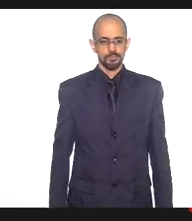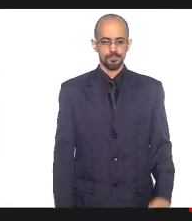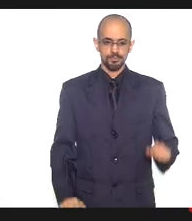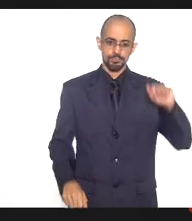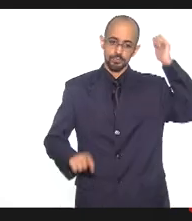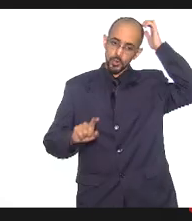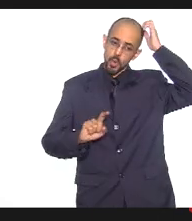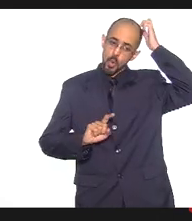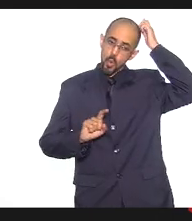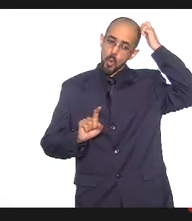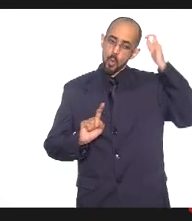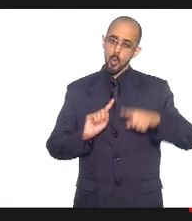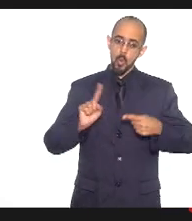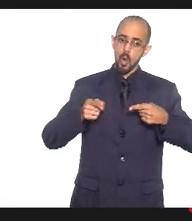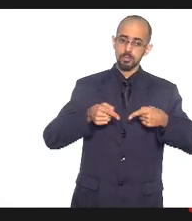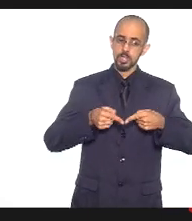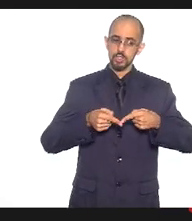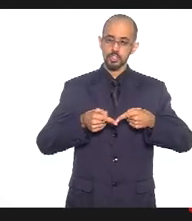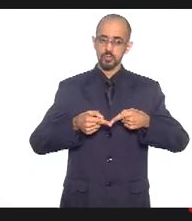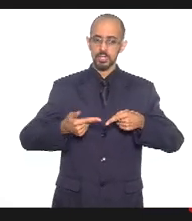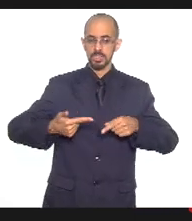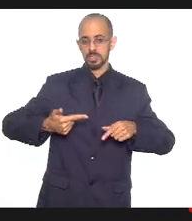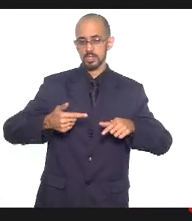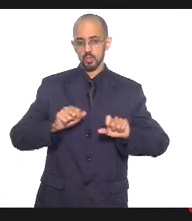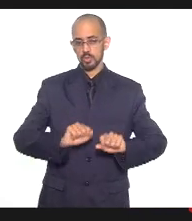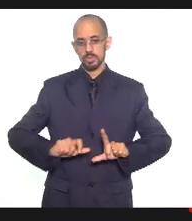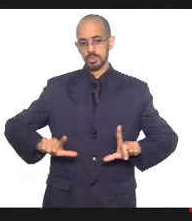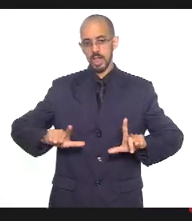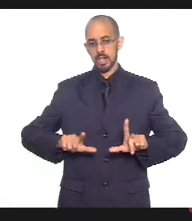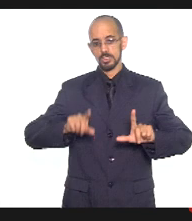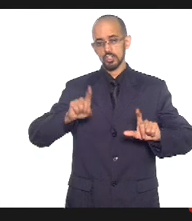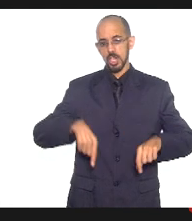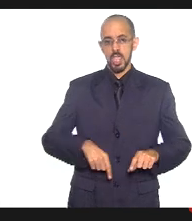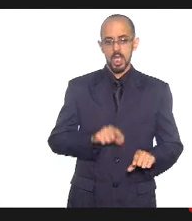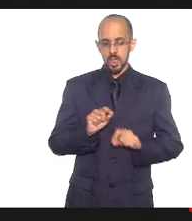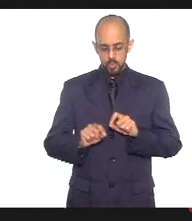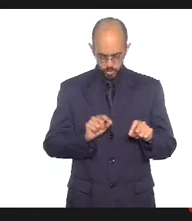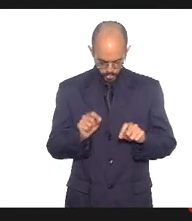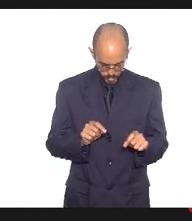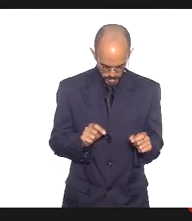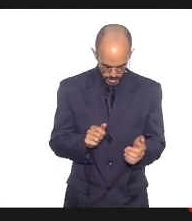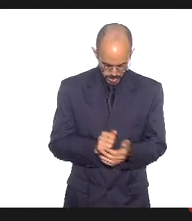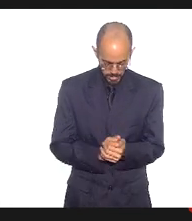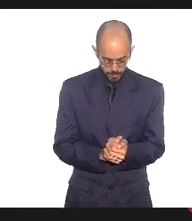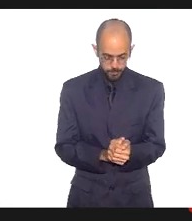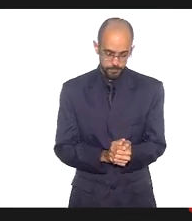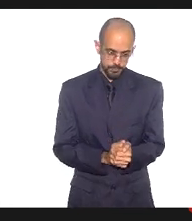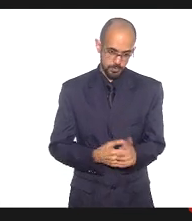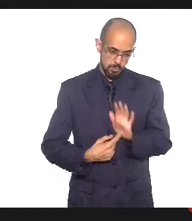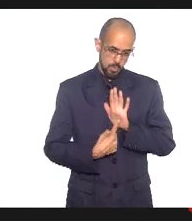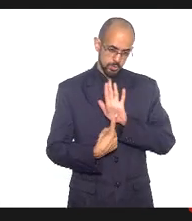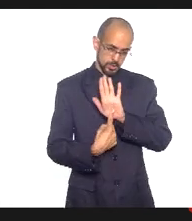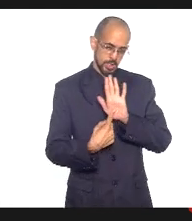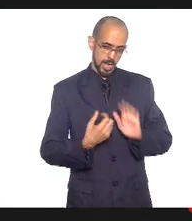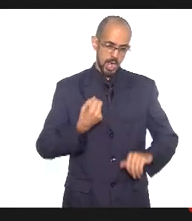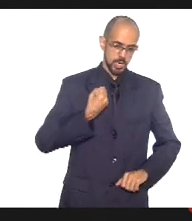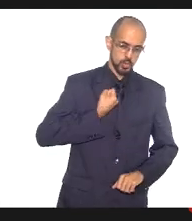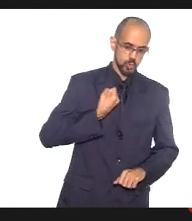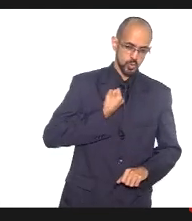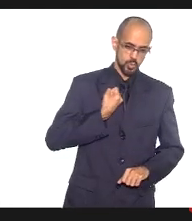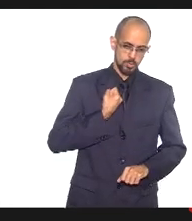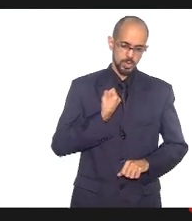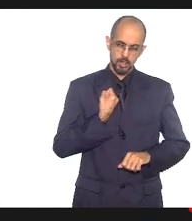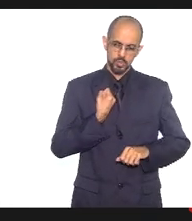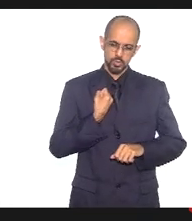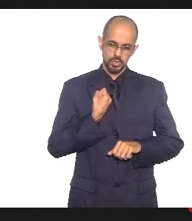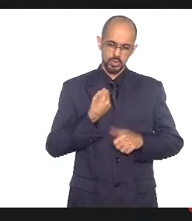O objetivo desse segundo slide talvez seja trazer um pouquinho de granularidade, aqui, de números que ilustrem